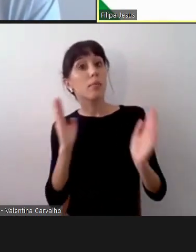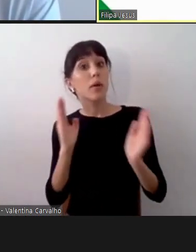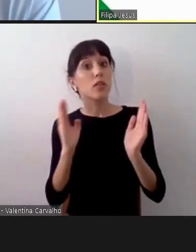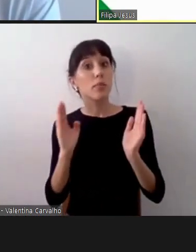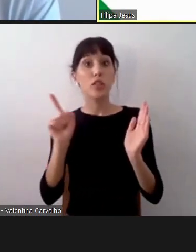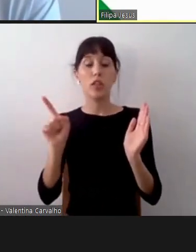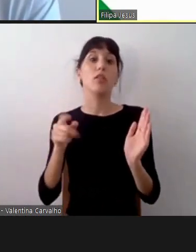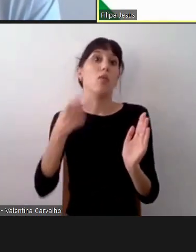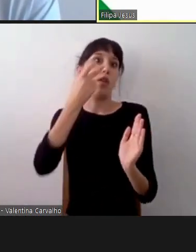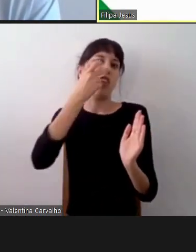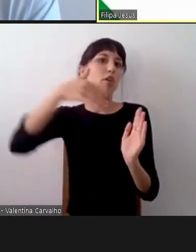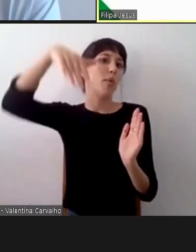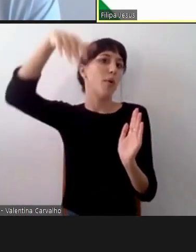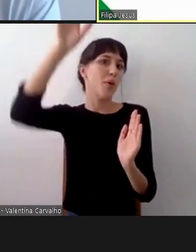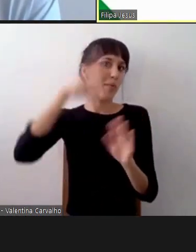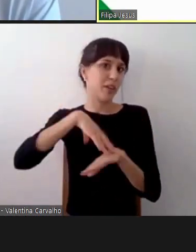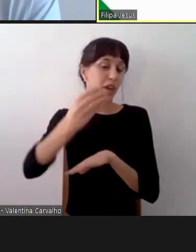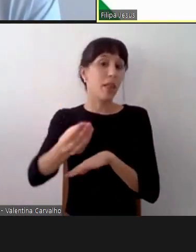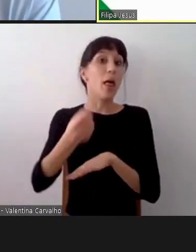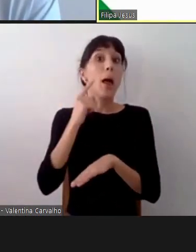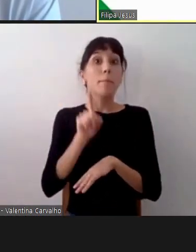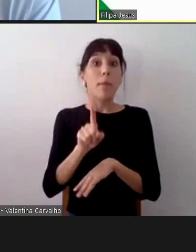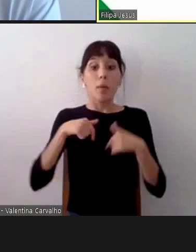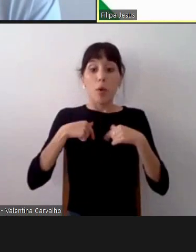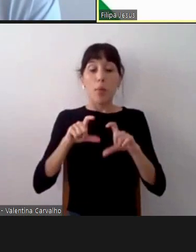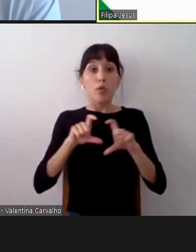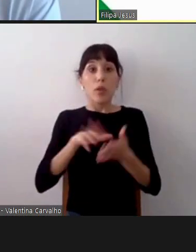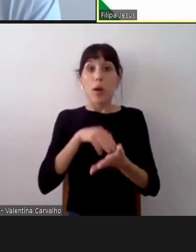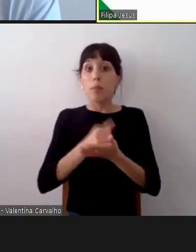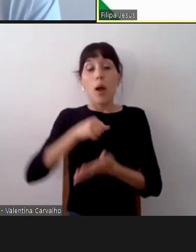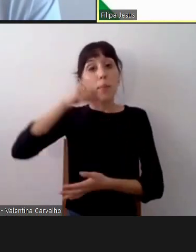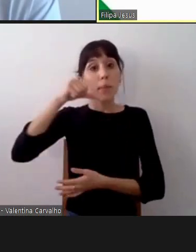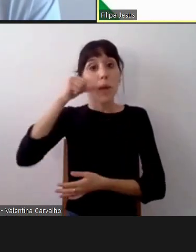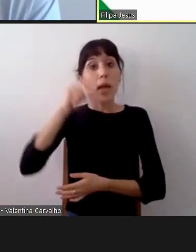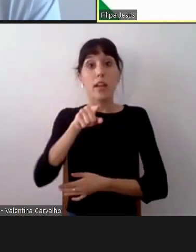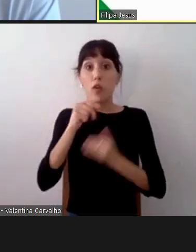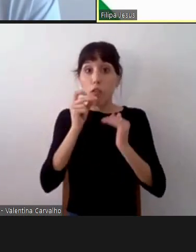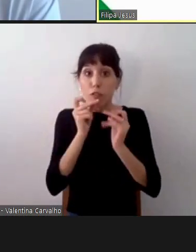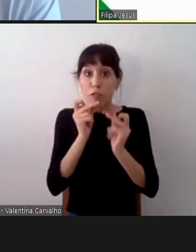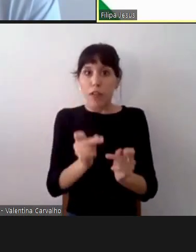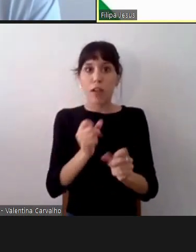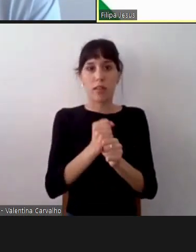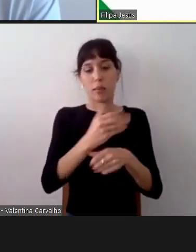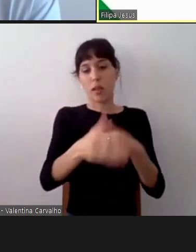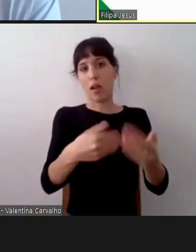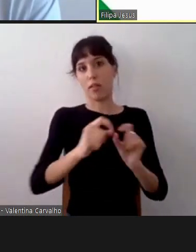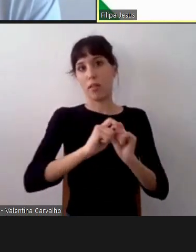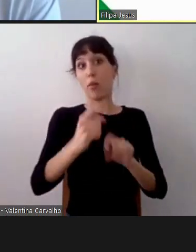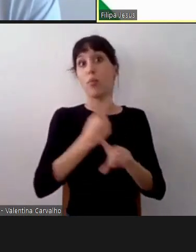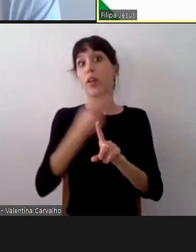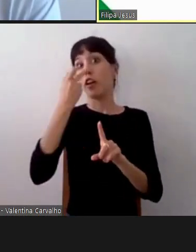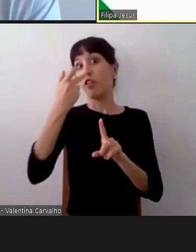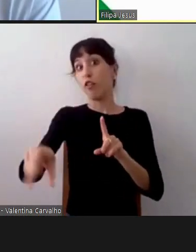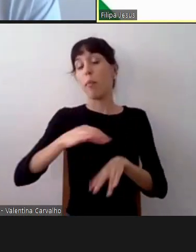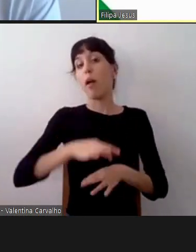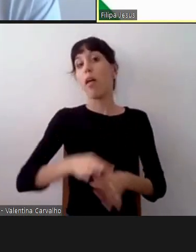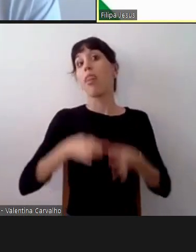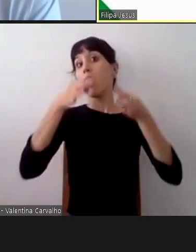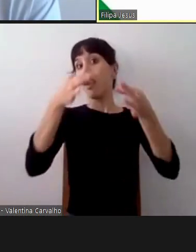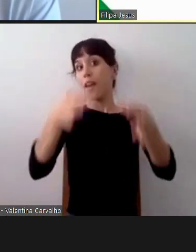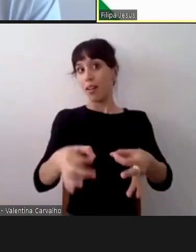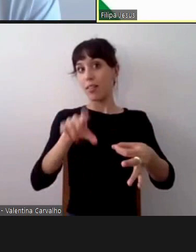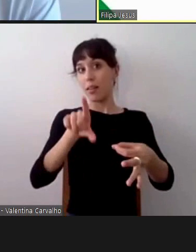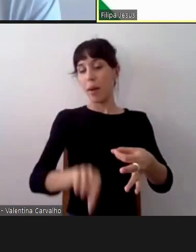vez é mais tarde, não é? E, portanto, são pessoas que se vão manter no mercado de trabalho. Nós temos obrigatoriamente que recuperar estas pessoas, que